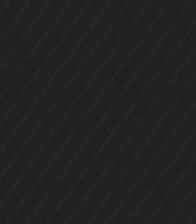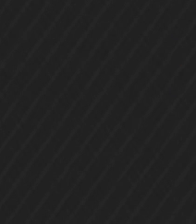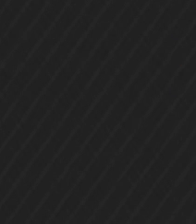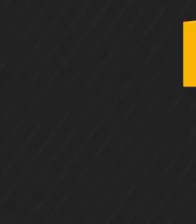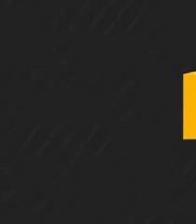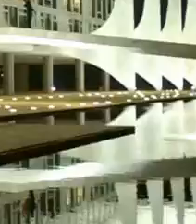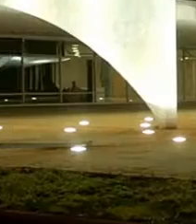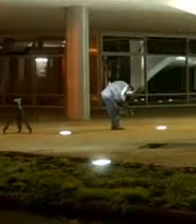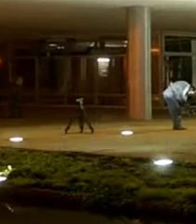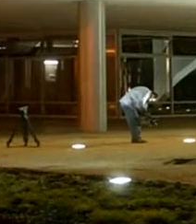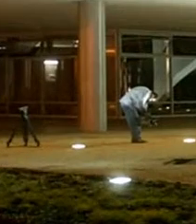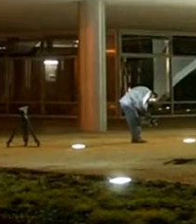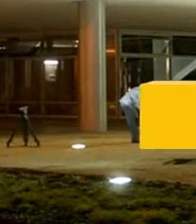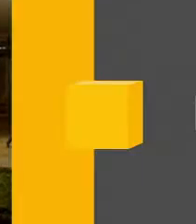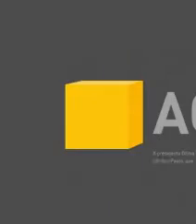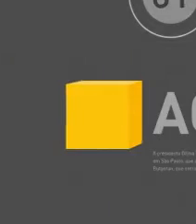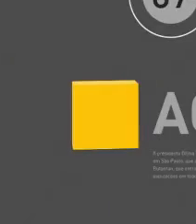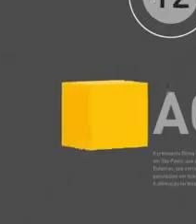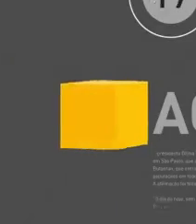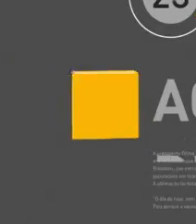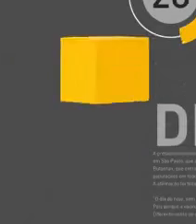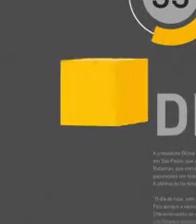E aí